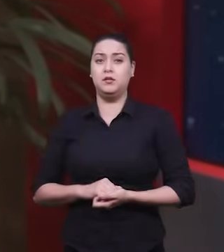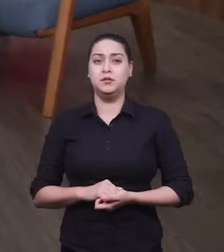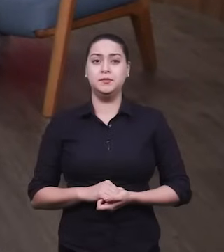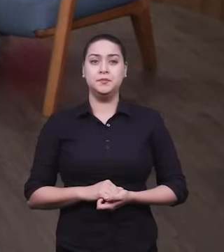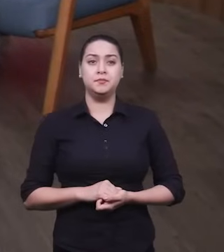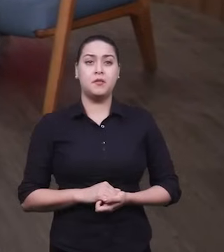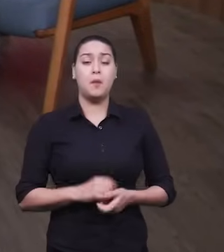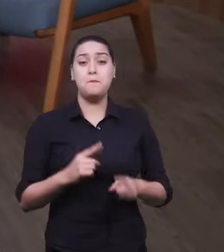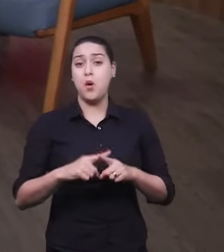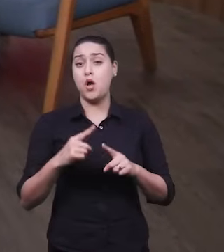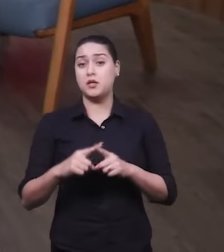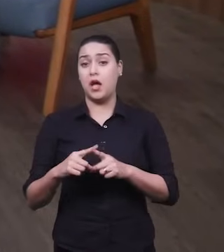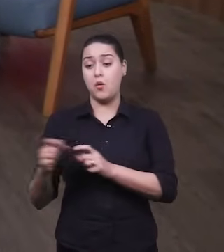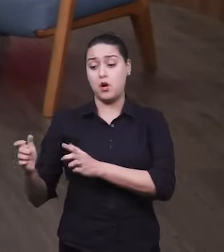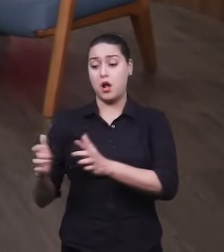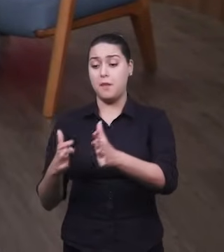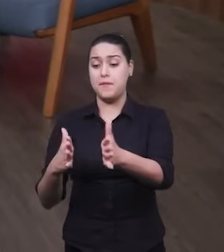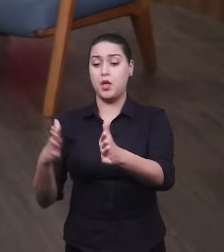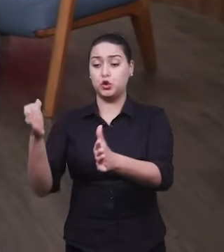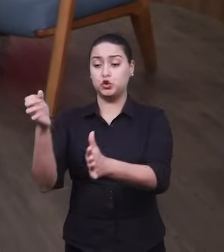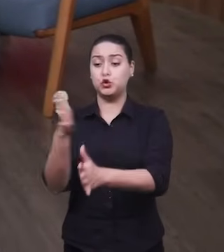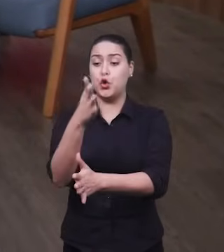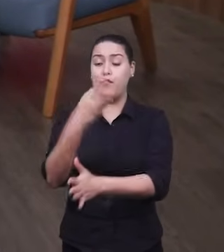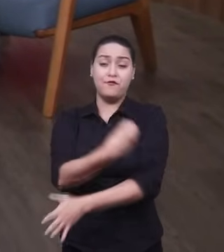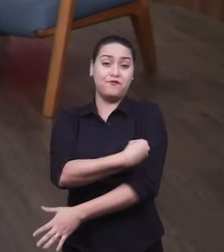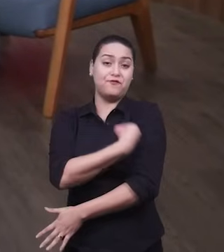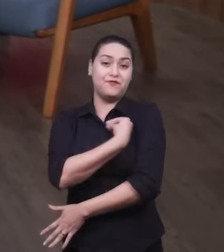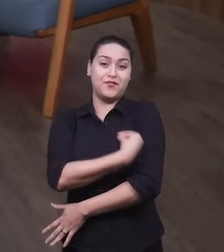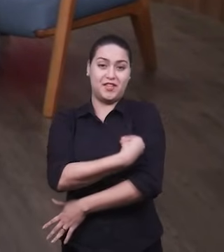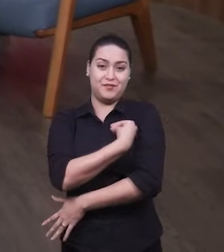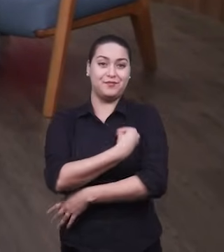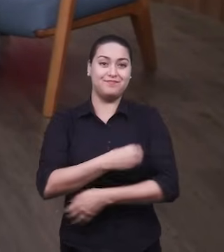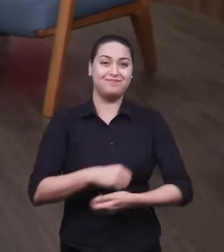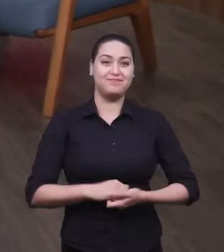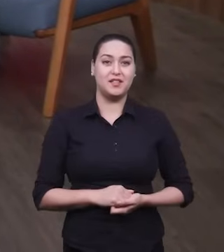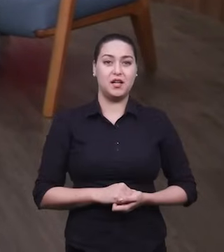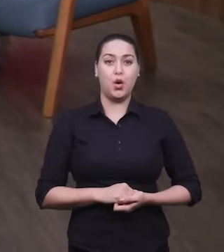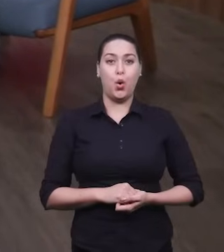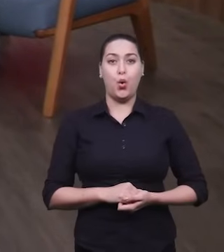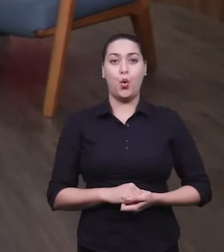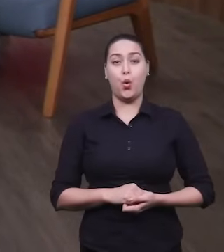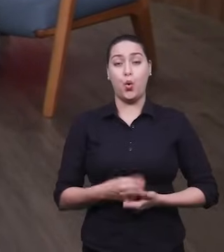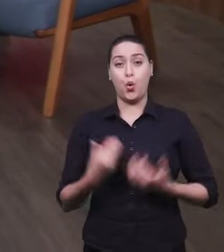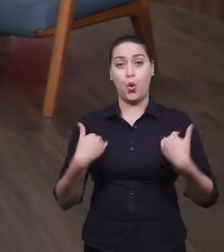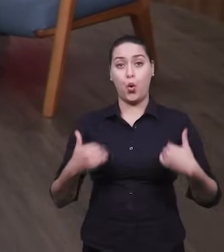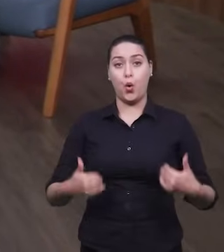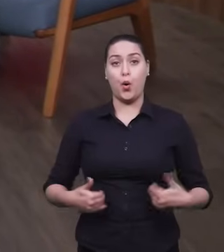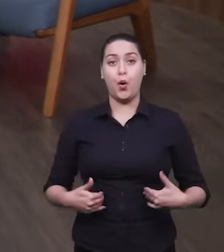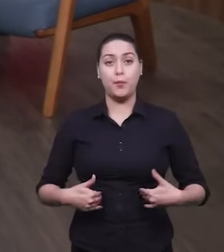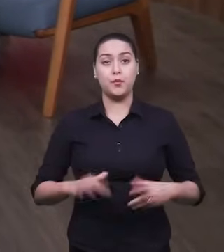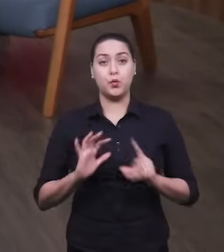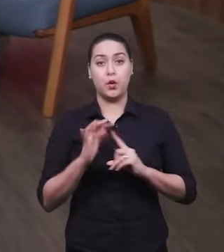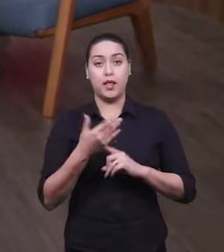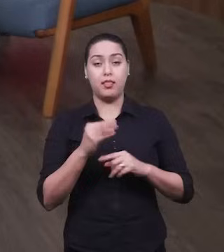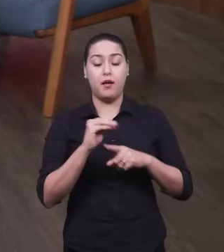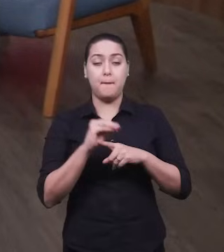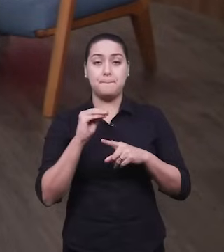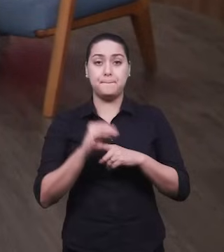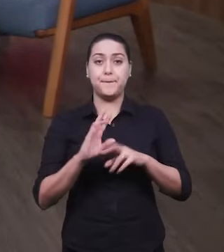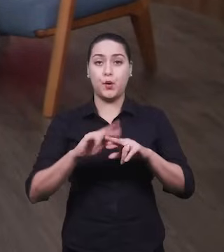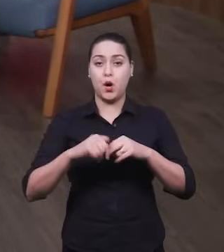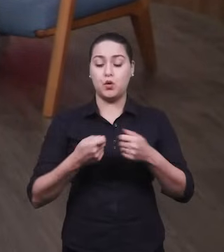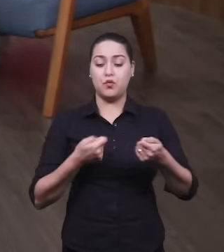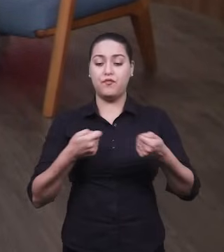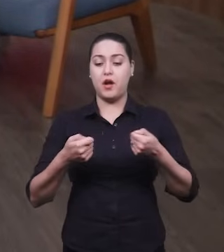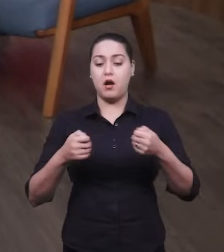corpo é o mesmo. Porque é o novo e vivo caminho. Então, esse corpo está sendo preservado por quê? Por causa do governo,